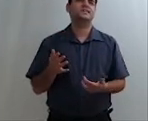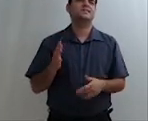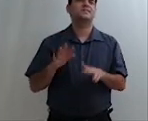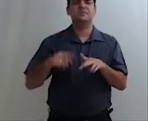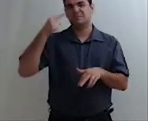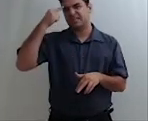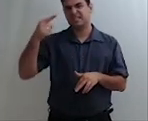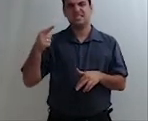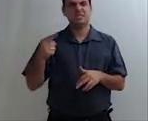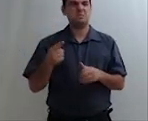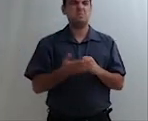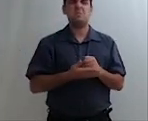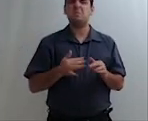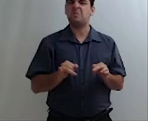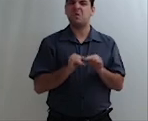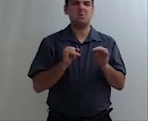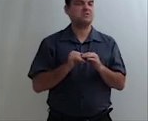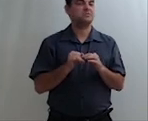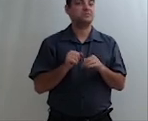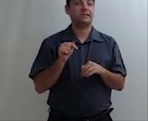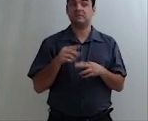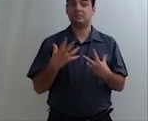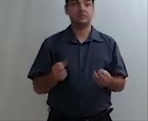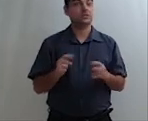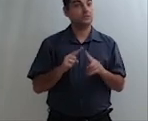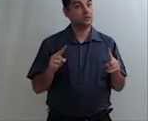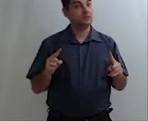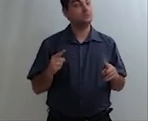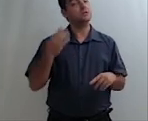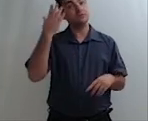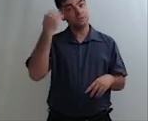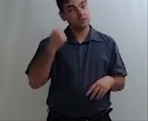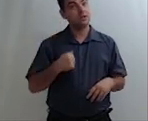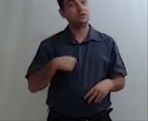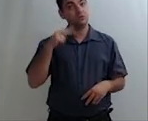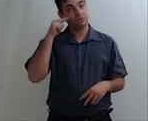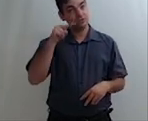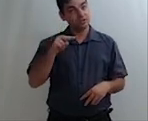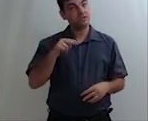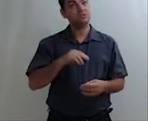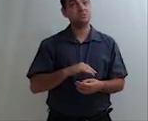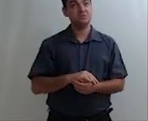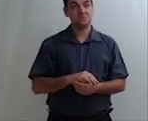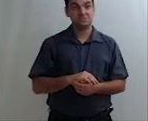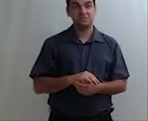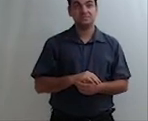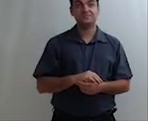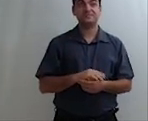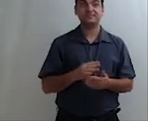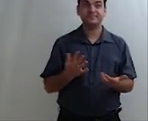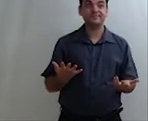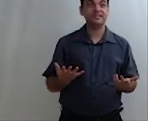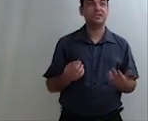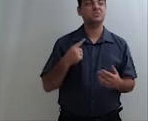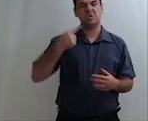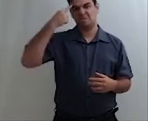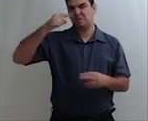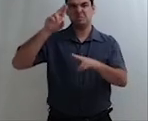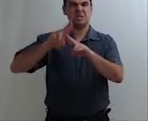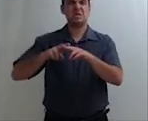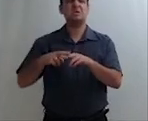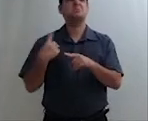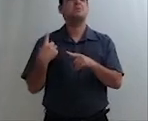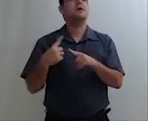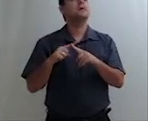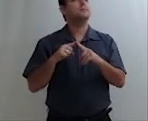forma genérica né Eh nega que seja realizado né prisão preventiva sem